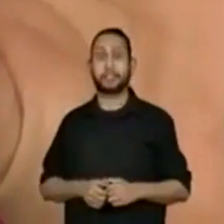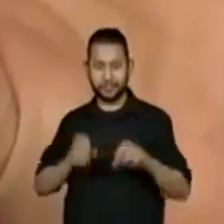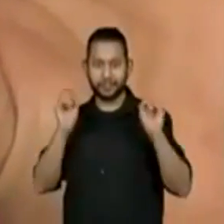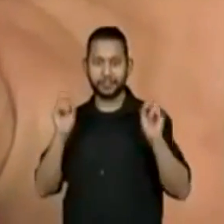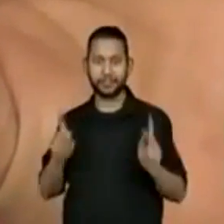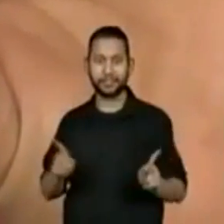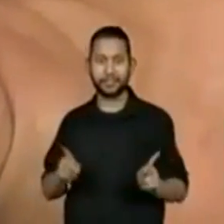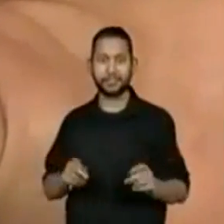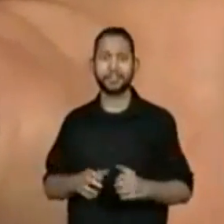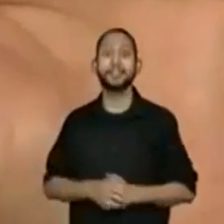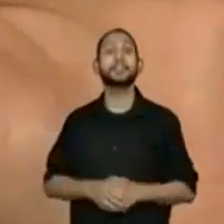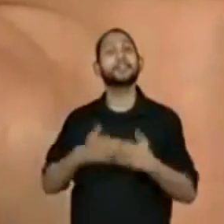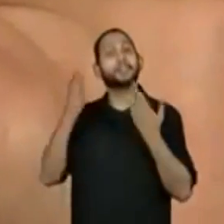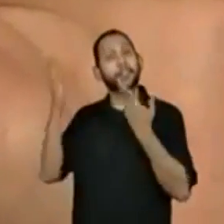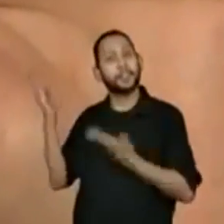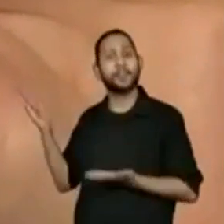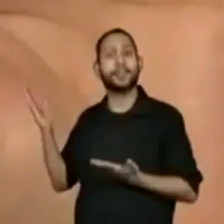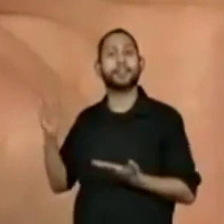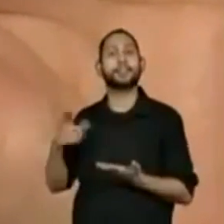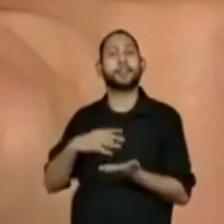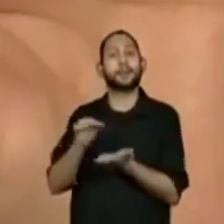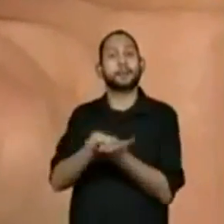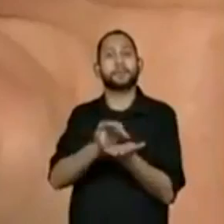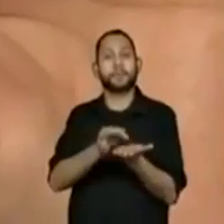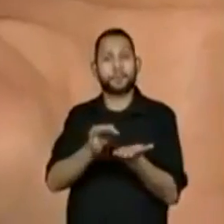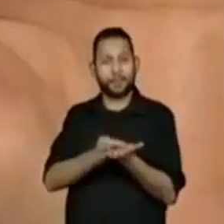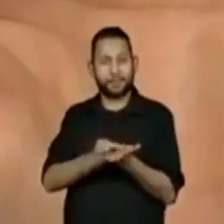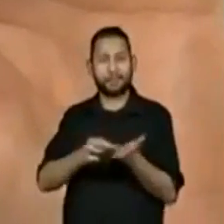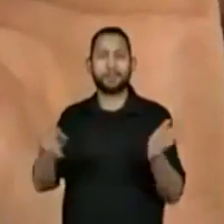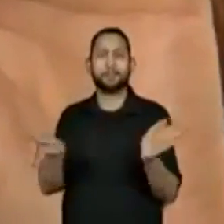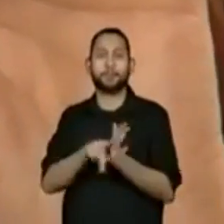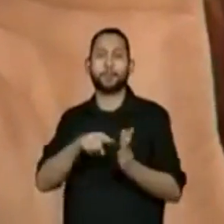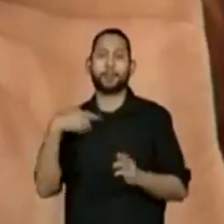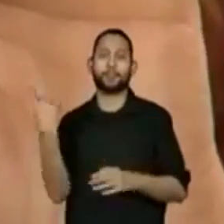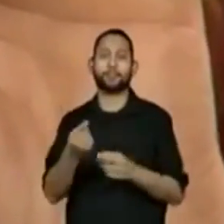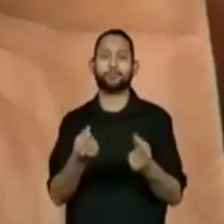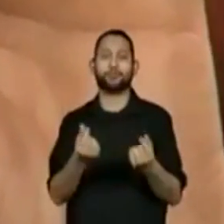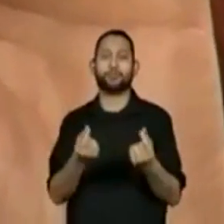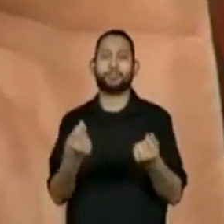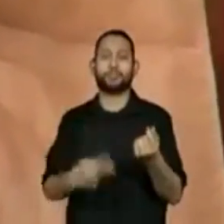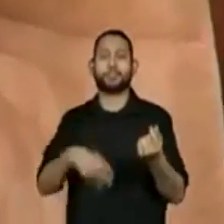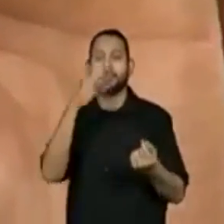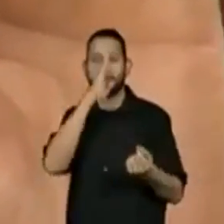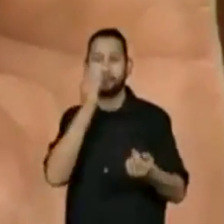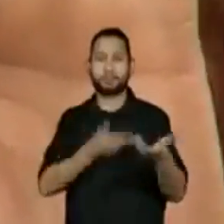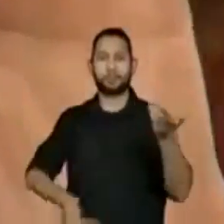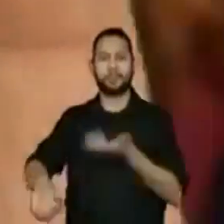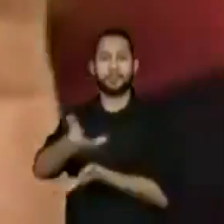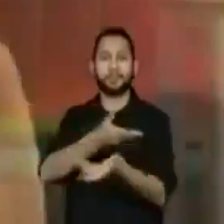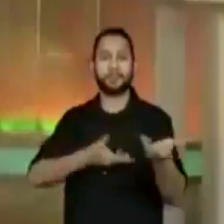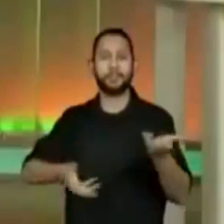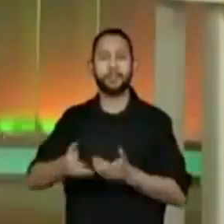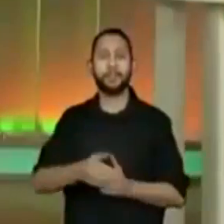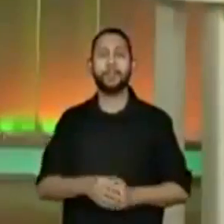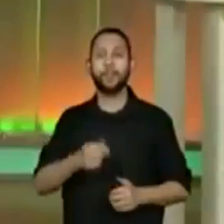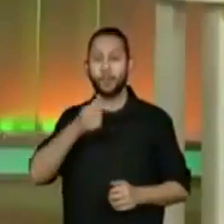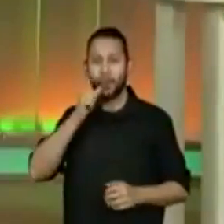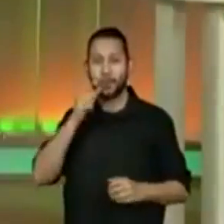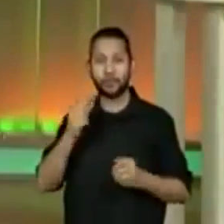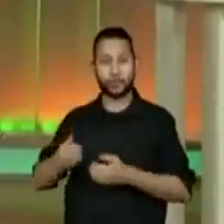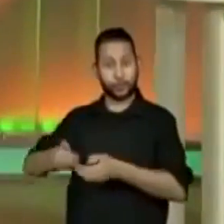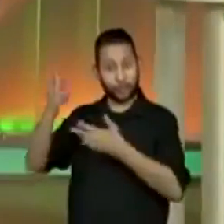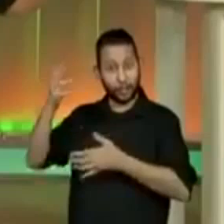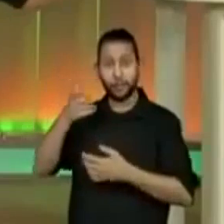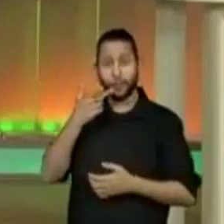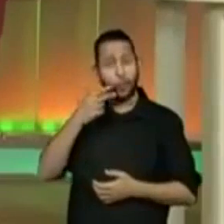certo? Então, essas são algumas moedas do nosso sistema monetário brasileiro. Muitos alunos ontem no chat colocaram que